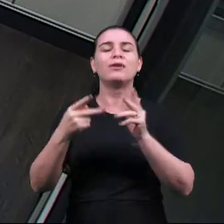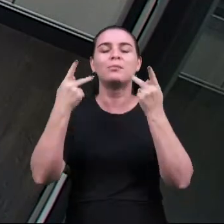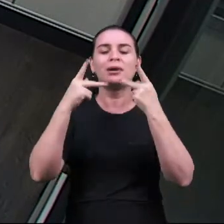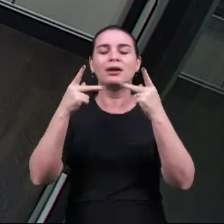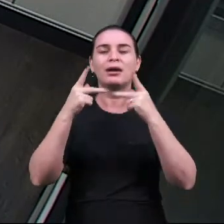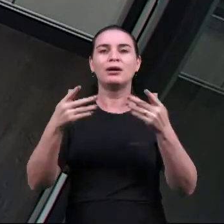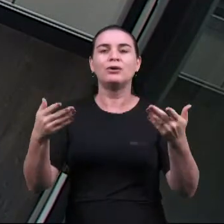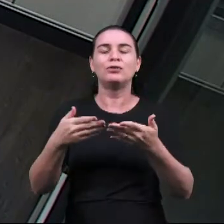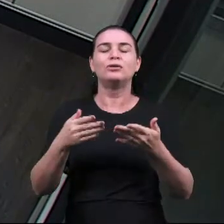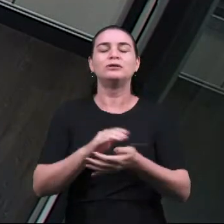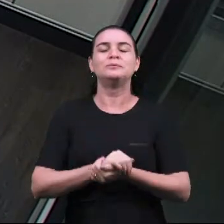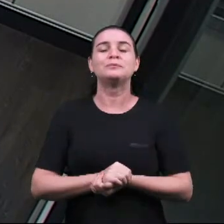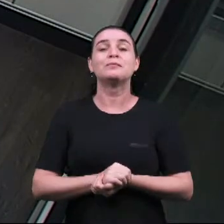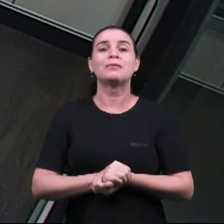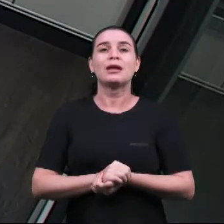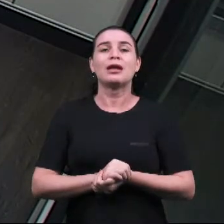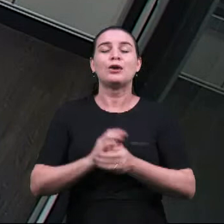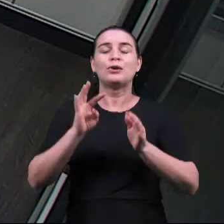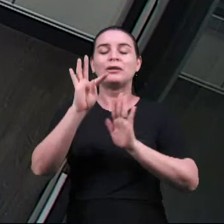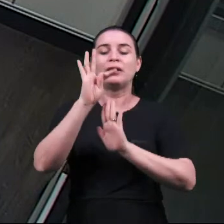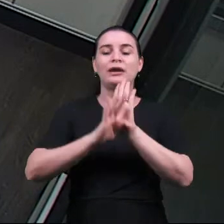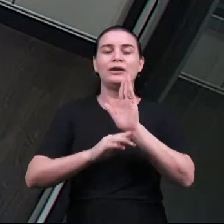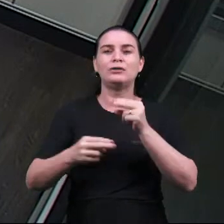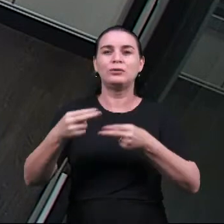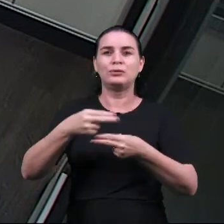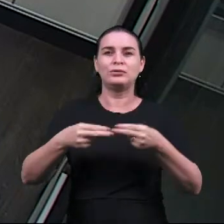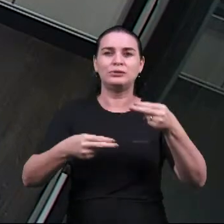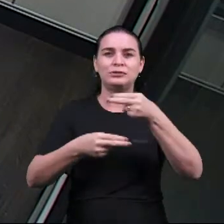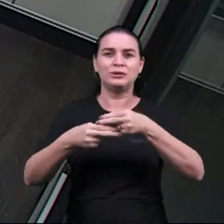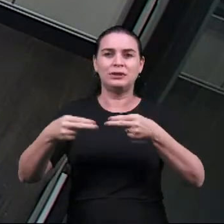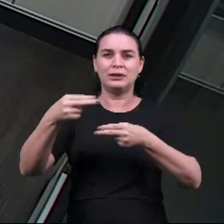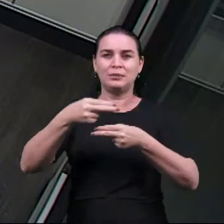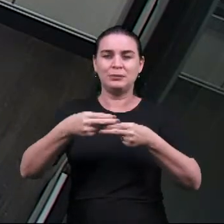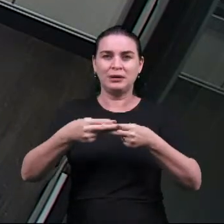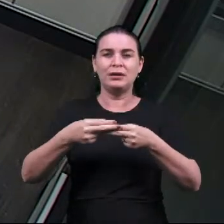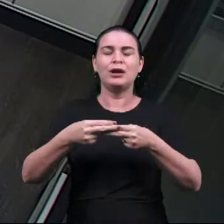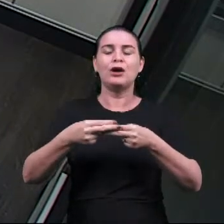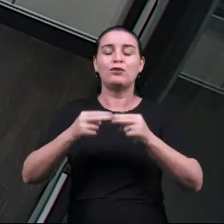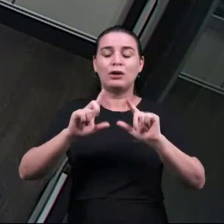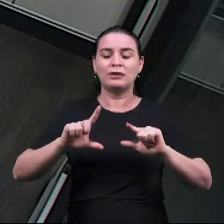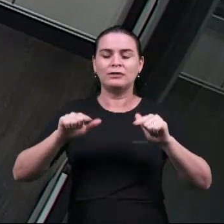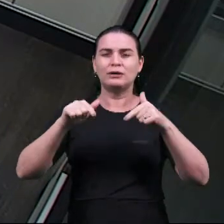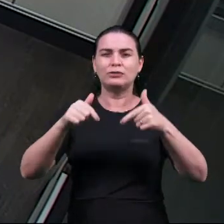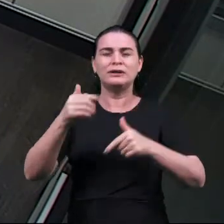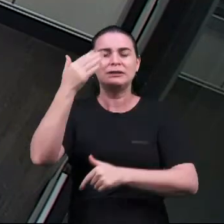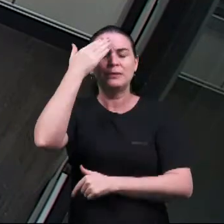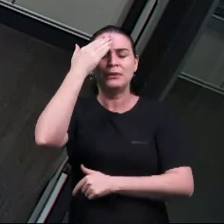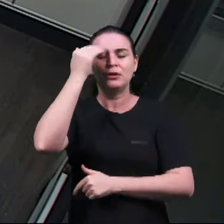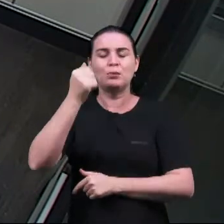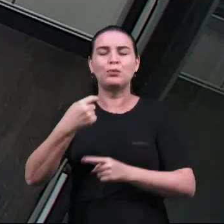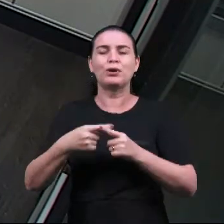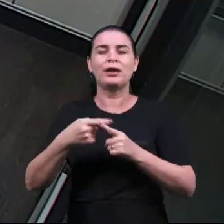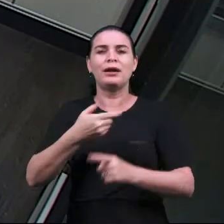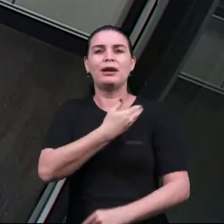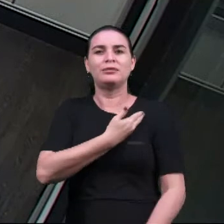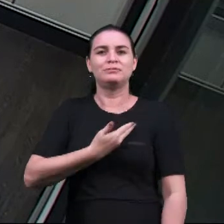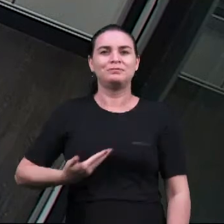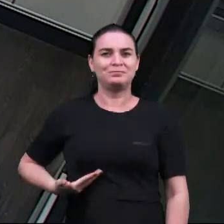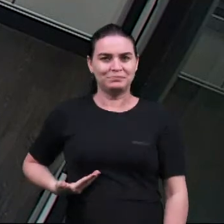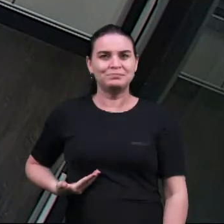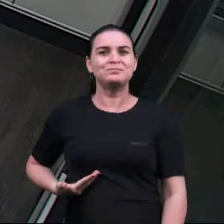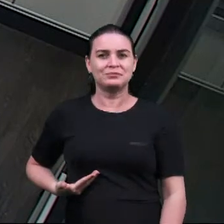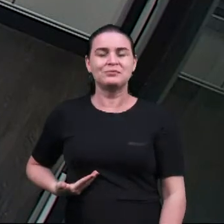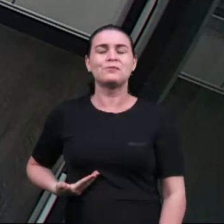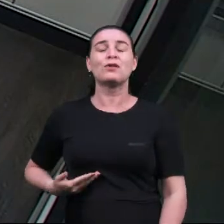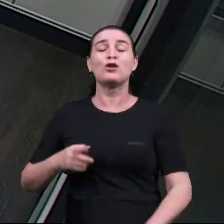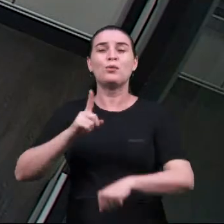texto de Neemias, de um ato que foi de muita sabedoria de Neemias, porque ele era governador. Quando ele